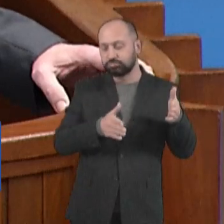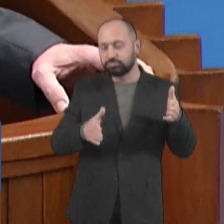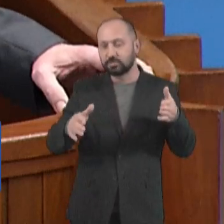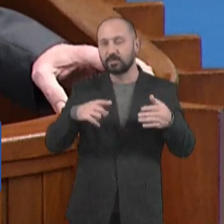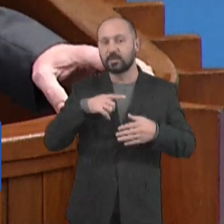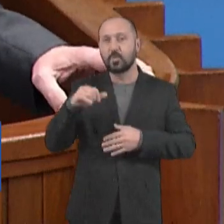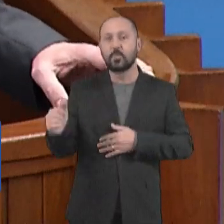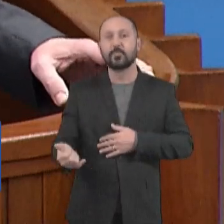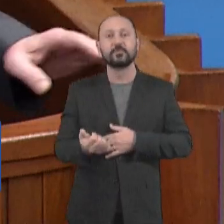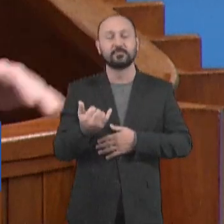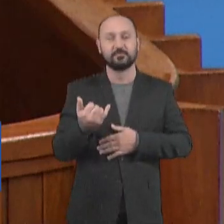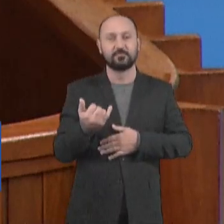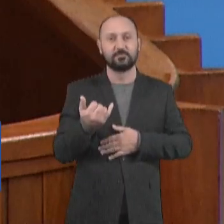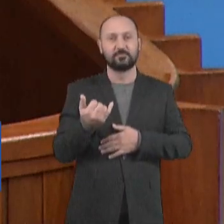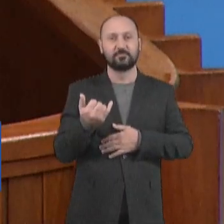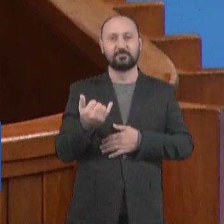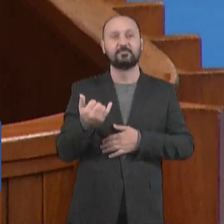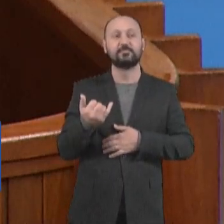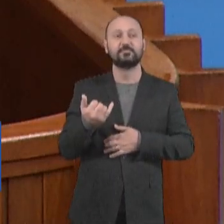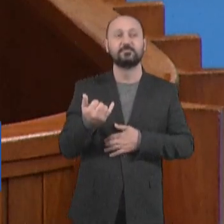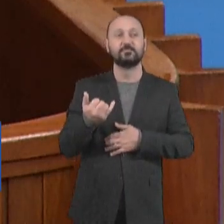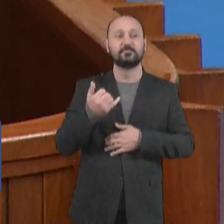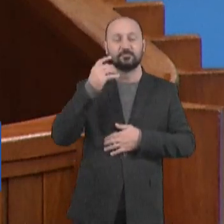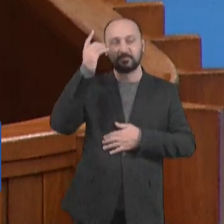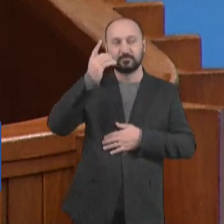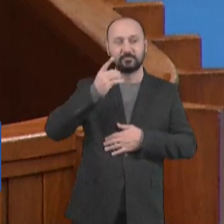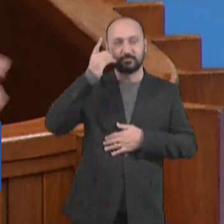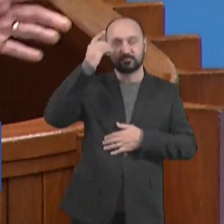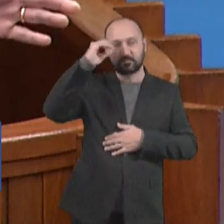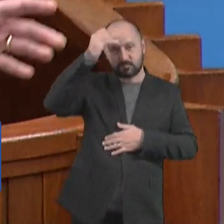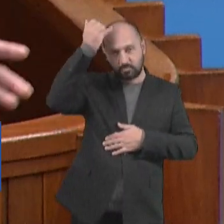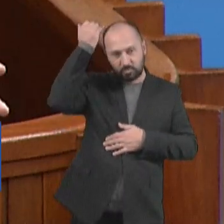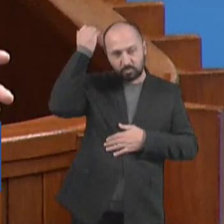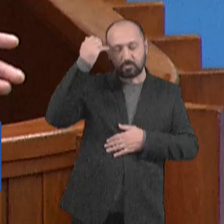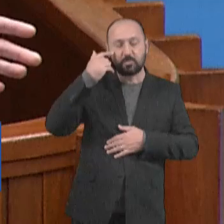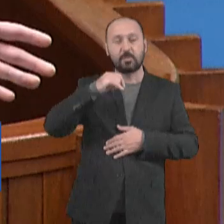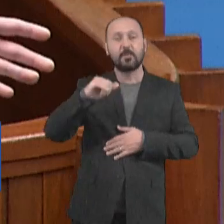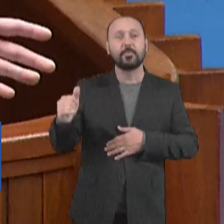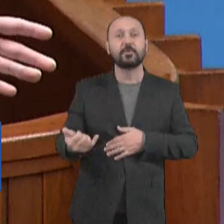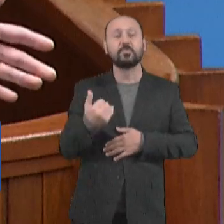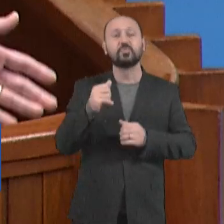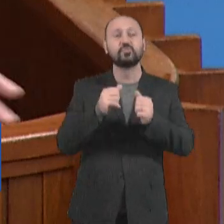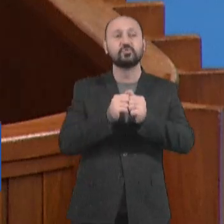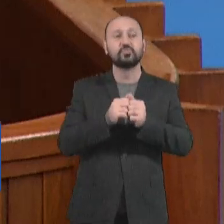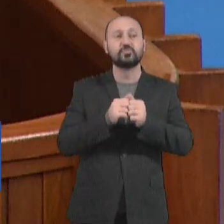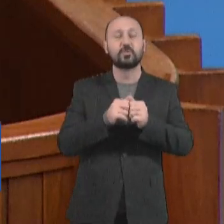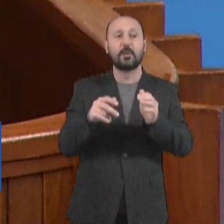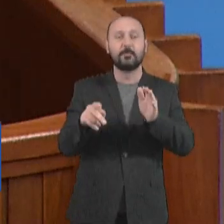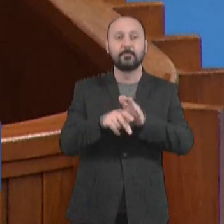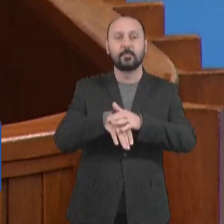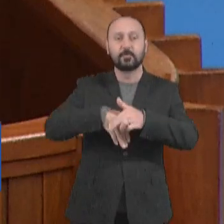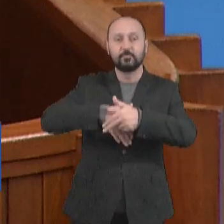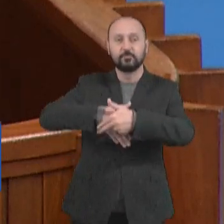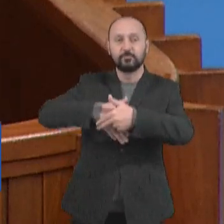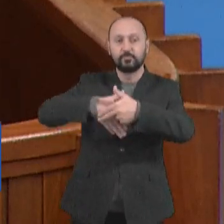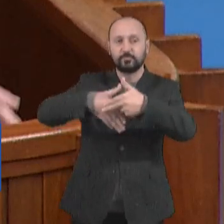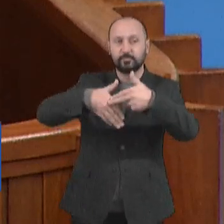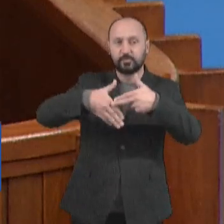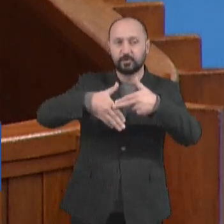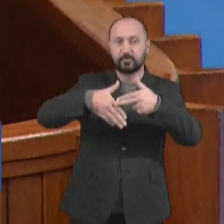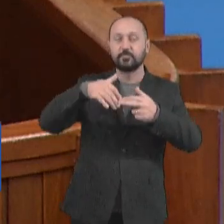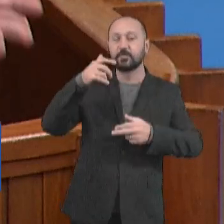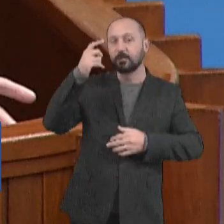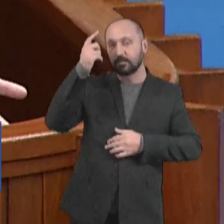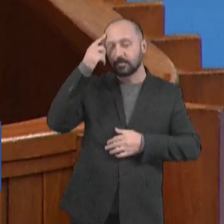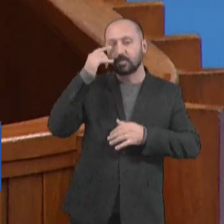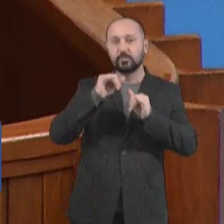oportunidades, criar aqui, deputado Júnior Mock, uma oportunidade com a própria Rota Bioceânica,